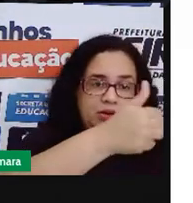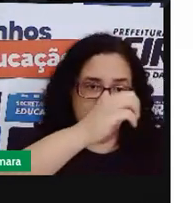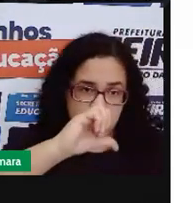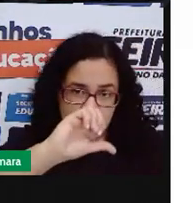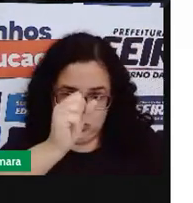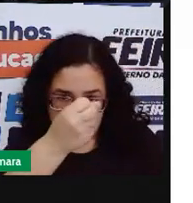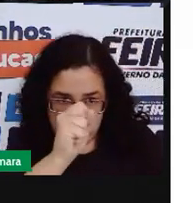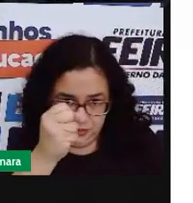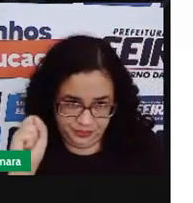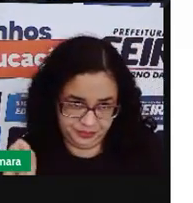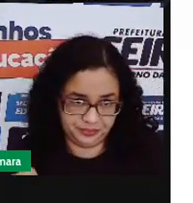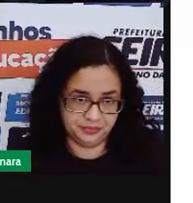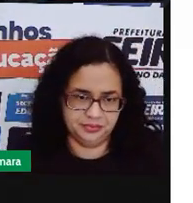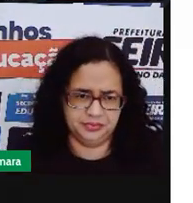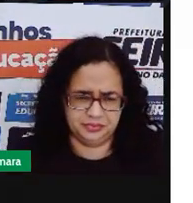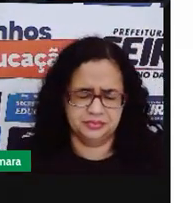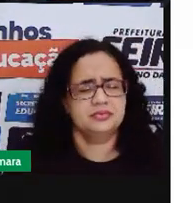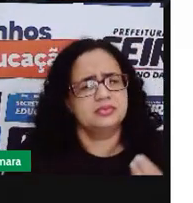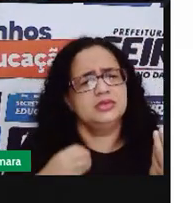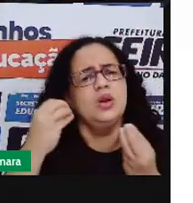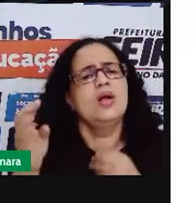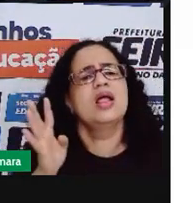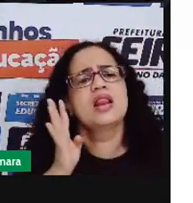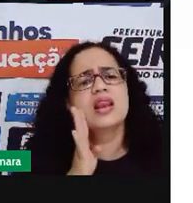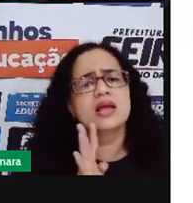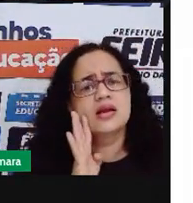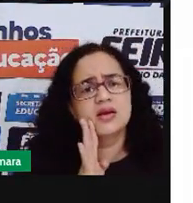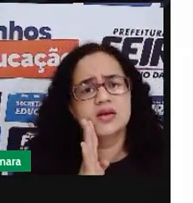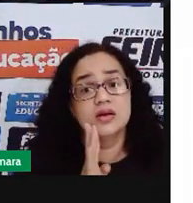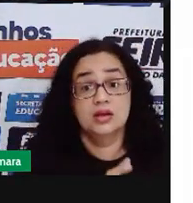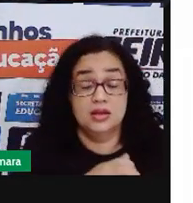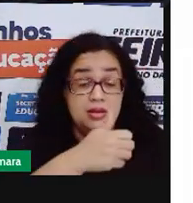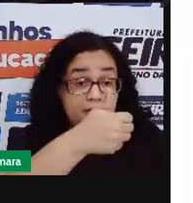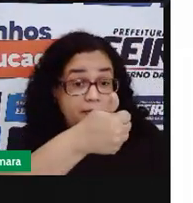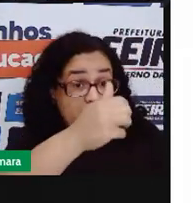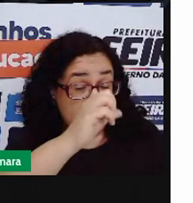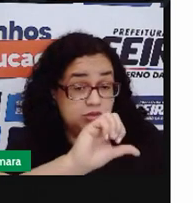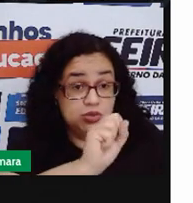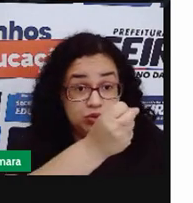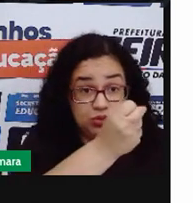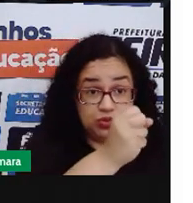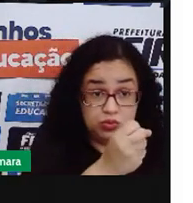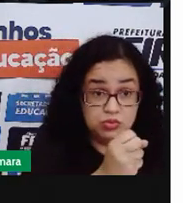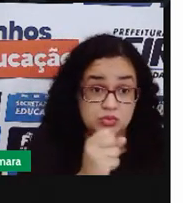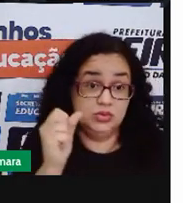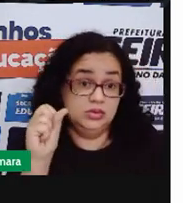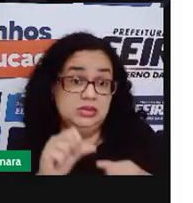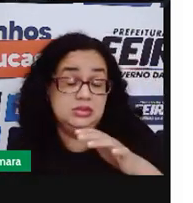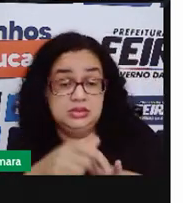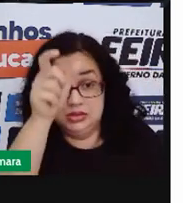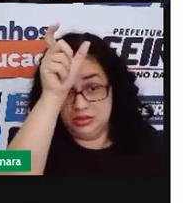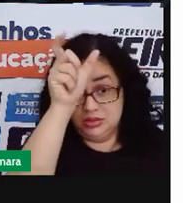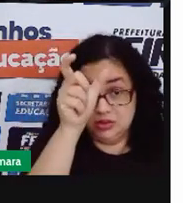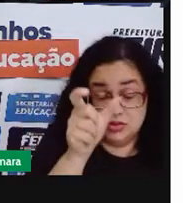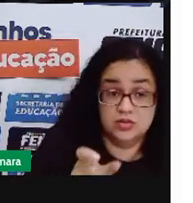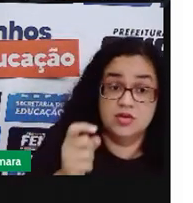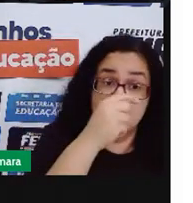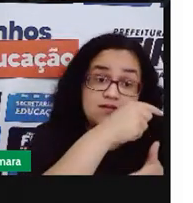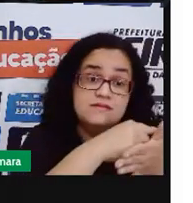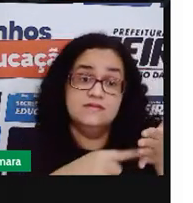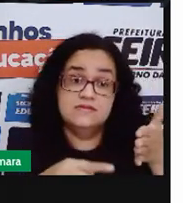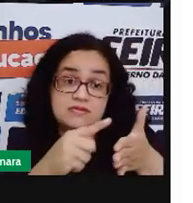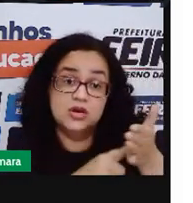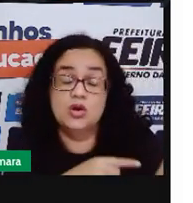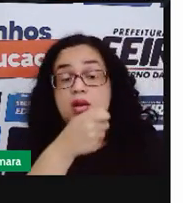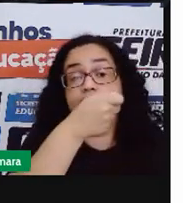1988. Uma coisa interessante, em 1988, com a Constituição Cidadã, o voto passou a